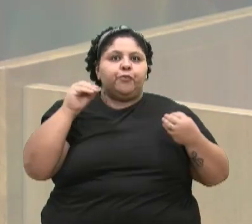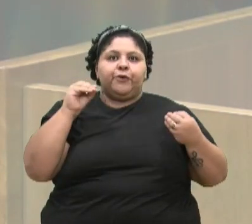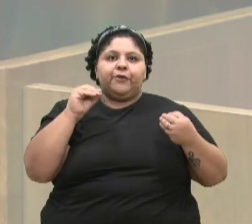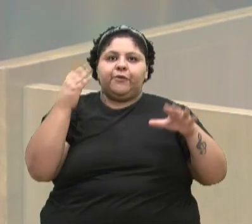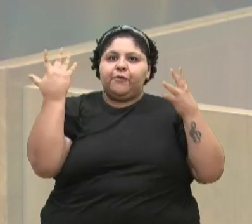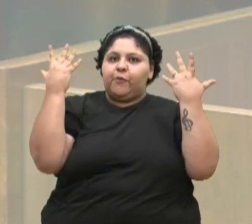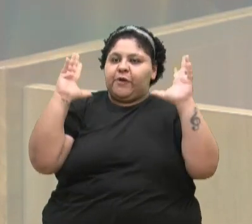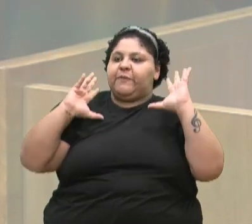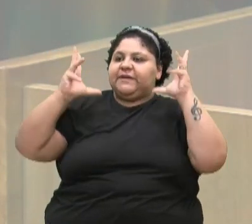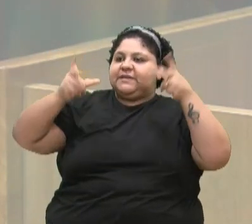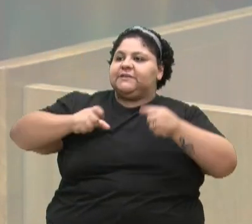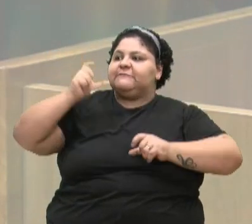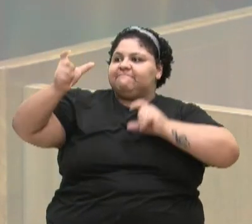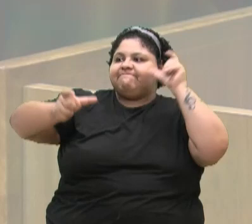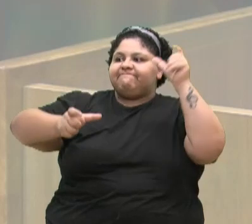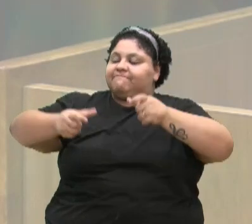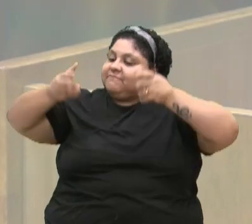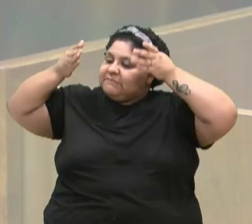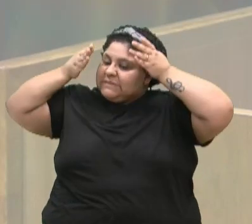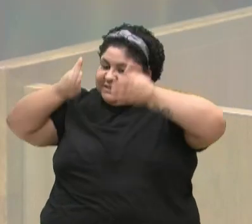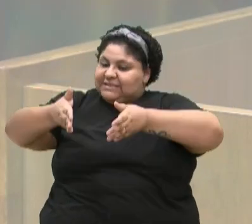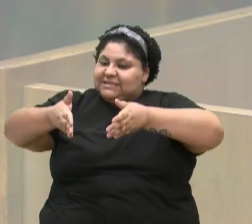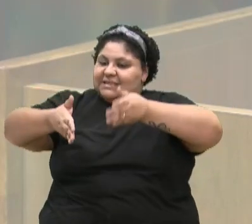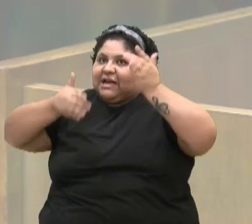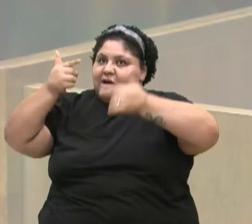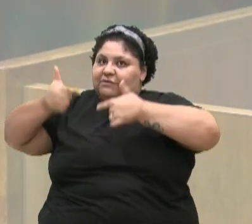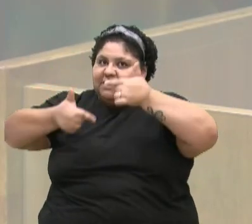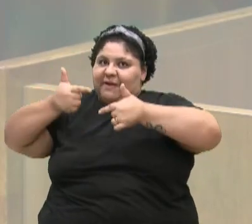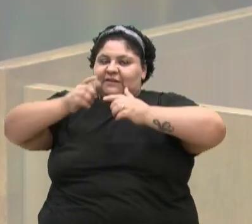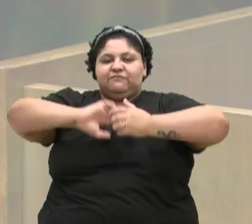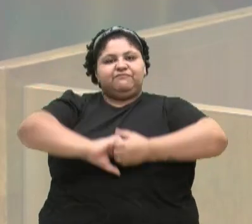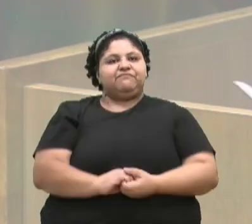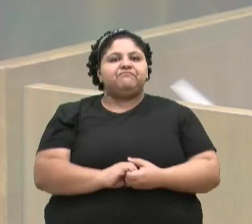a todas as pessoas que dedicam a esse setor.